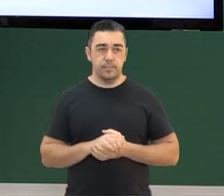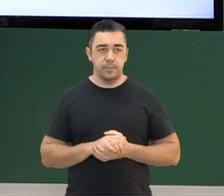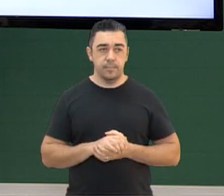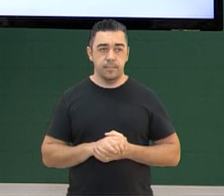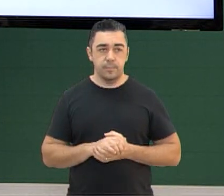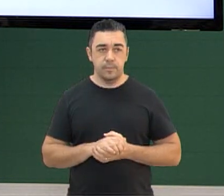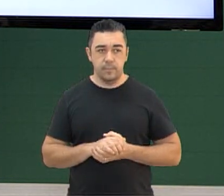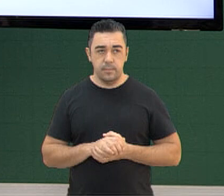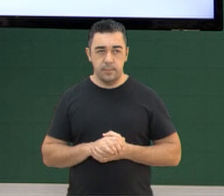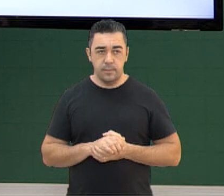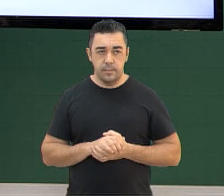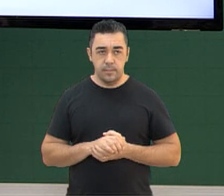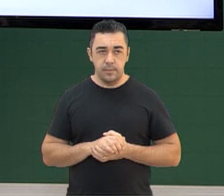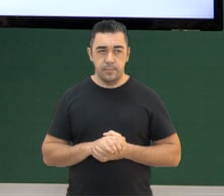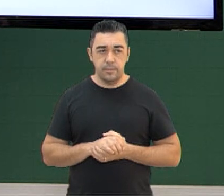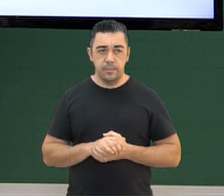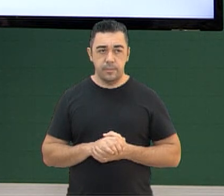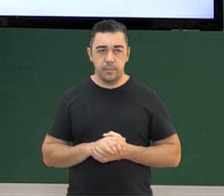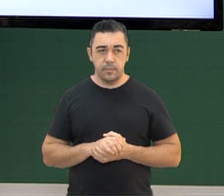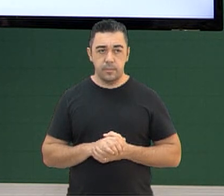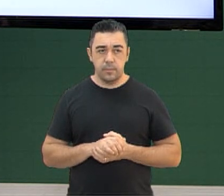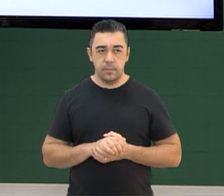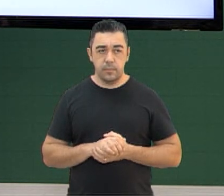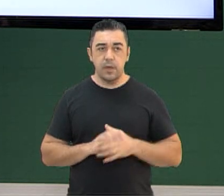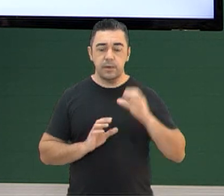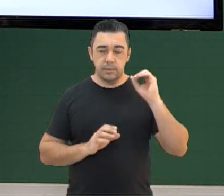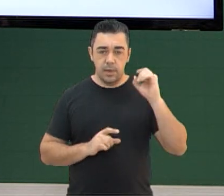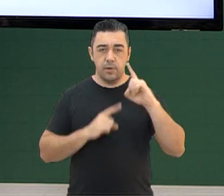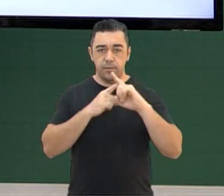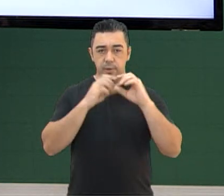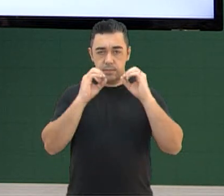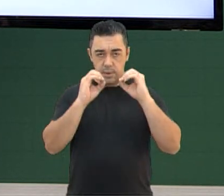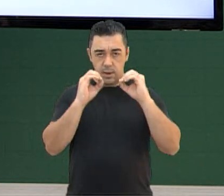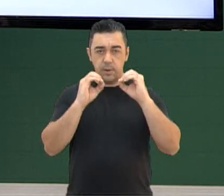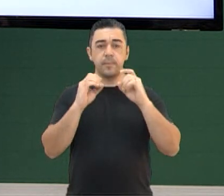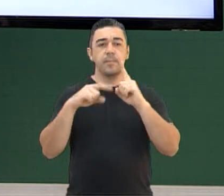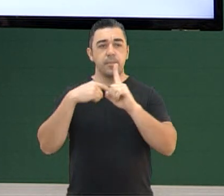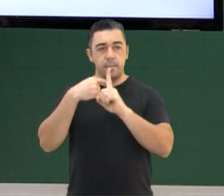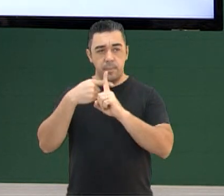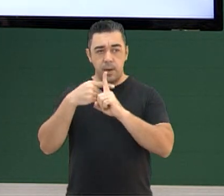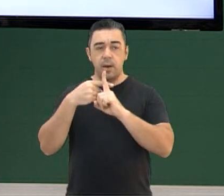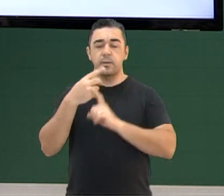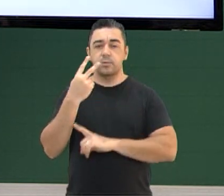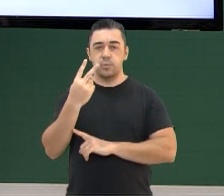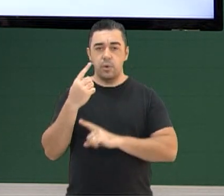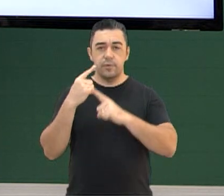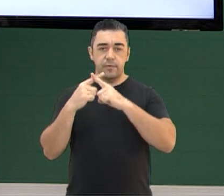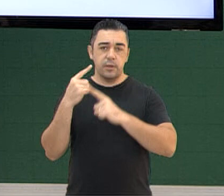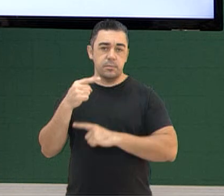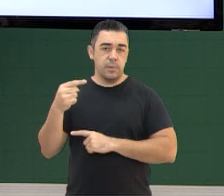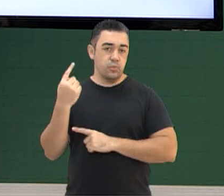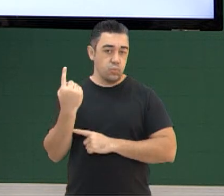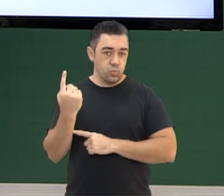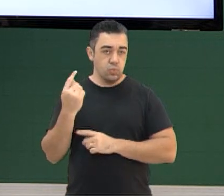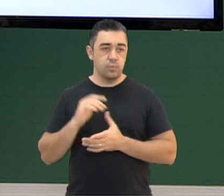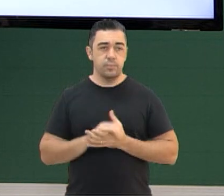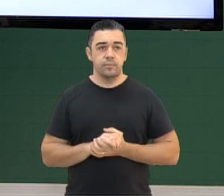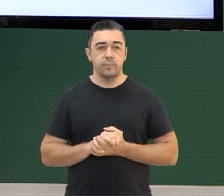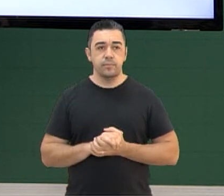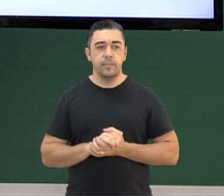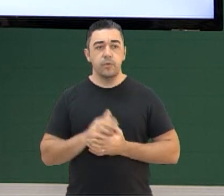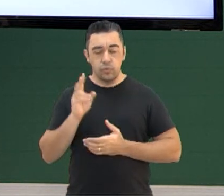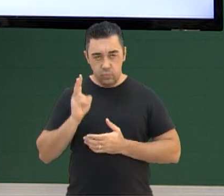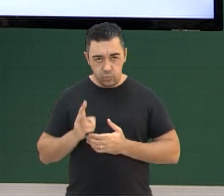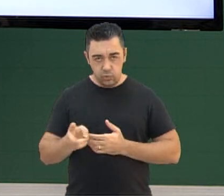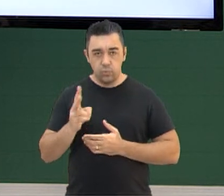De novo aqui, linha por coluna, 0 vezes 0 mais 2 vezes menos 1.